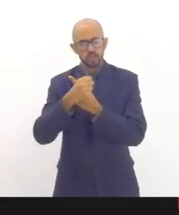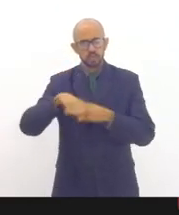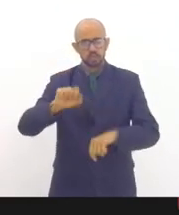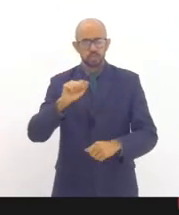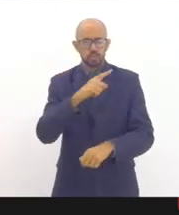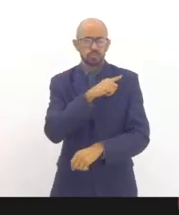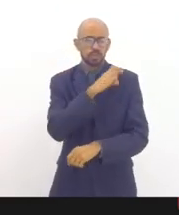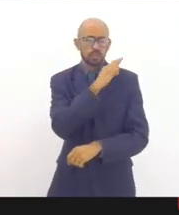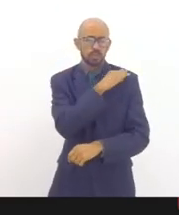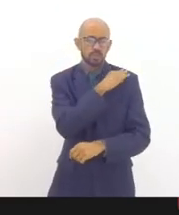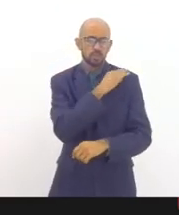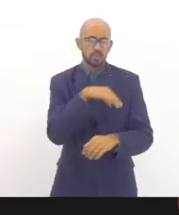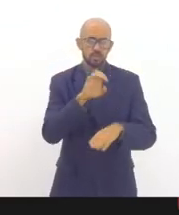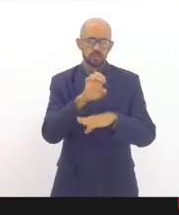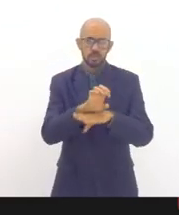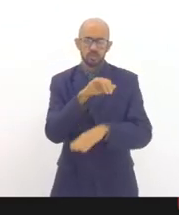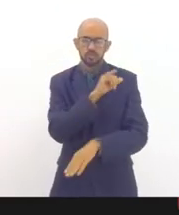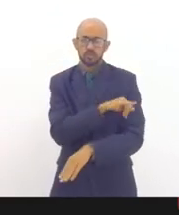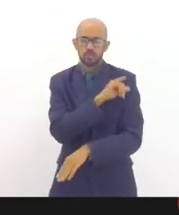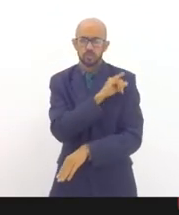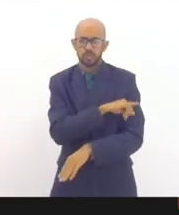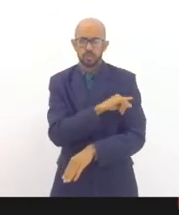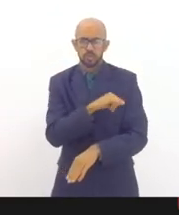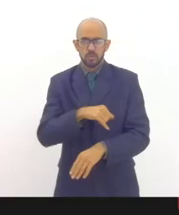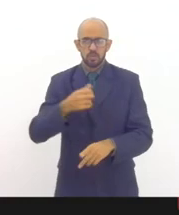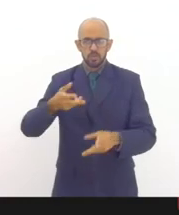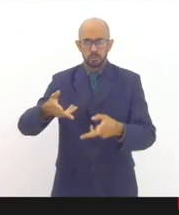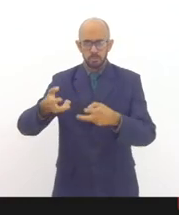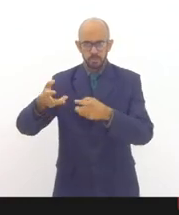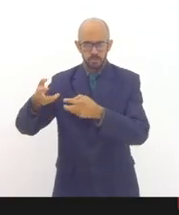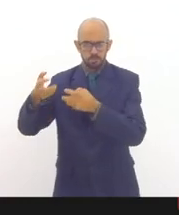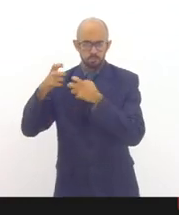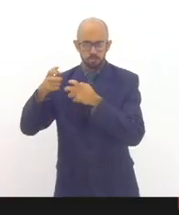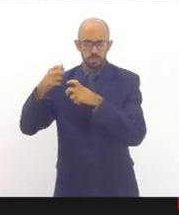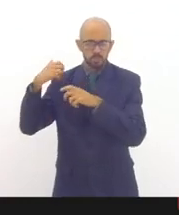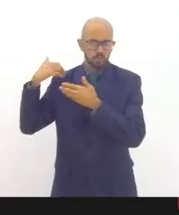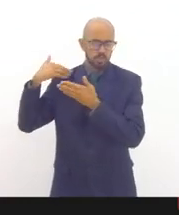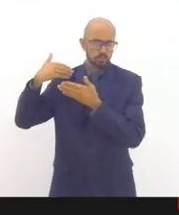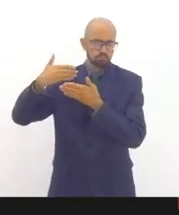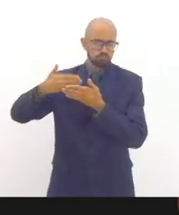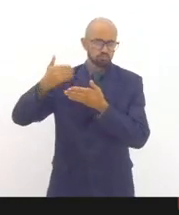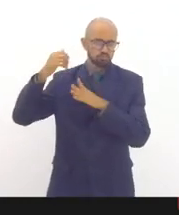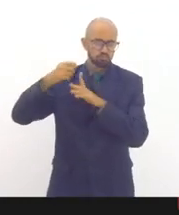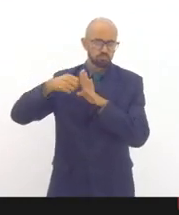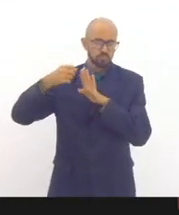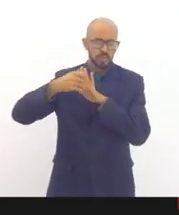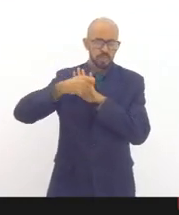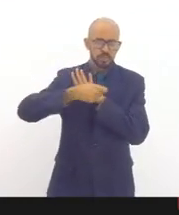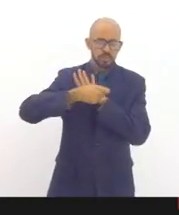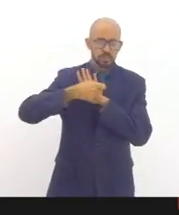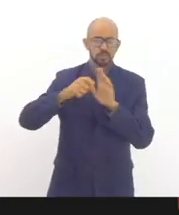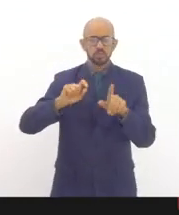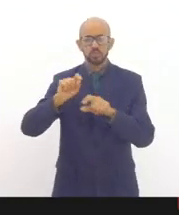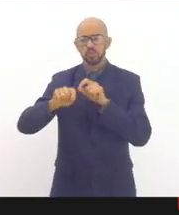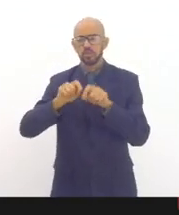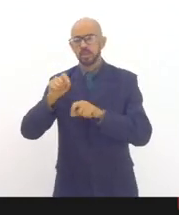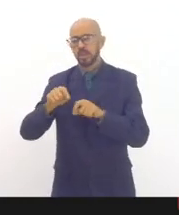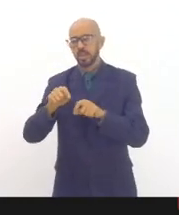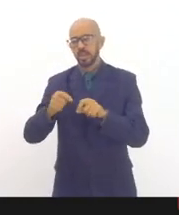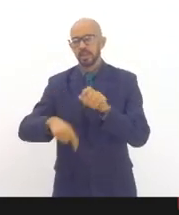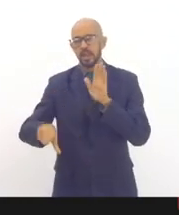do Rio de Janeiro, escutei ao longo dos últimos meses uma afirmação que a